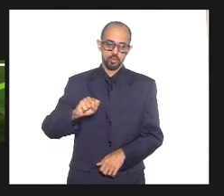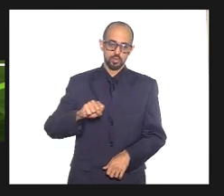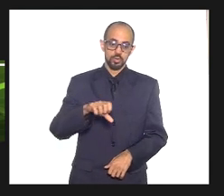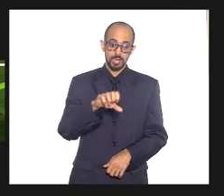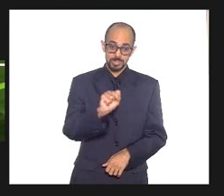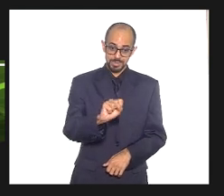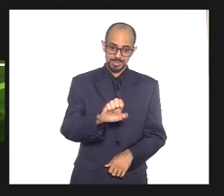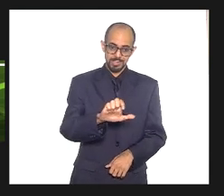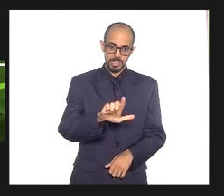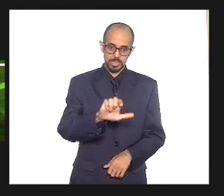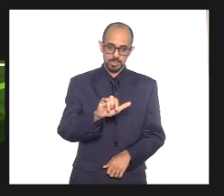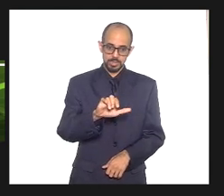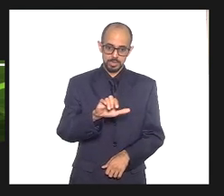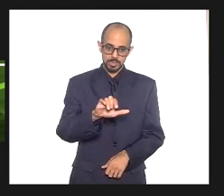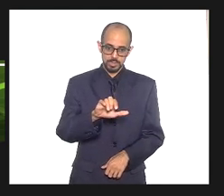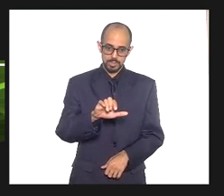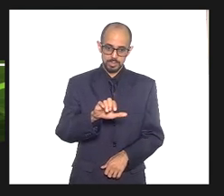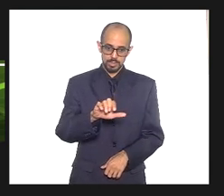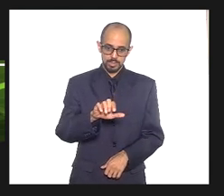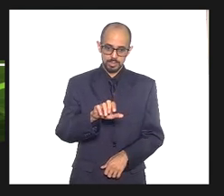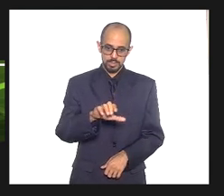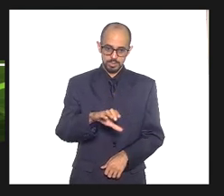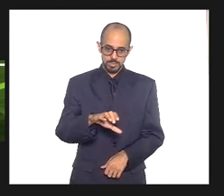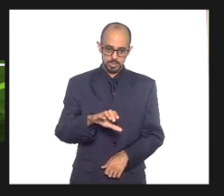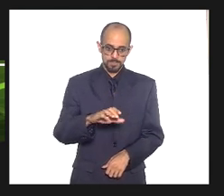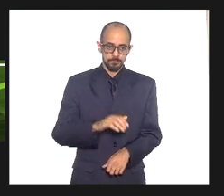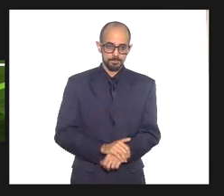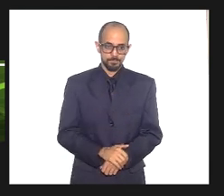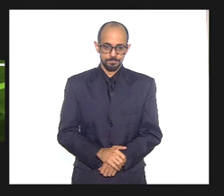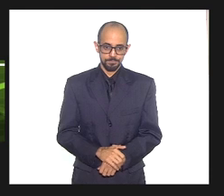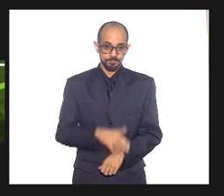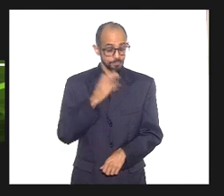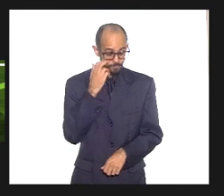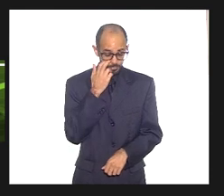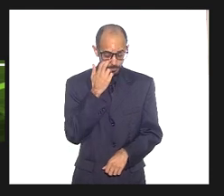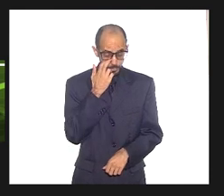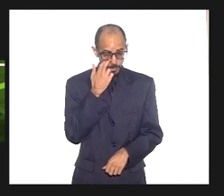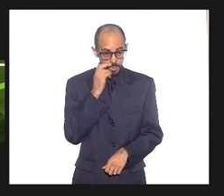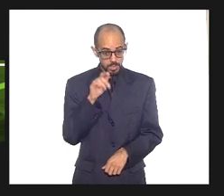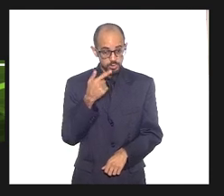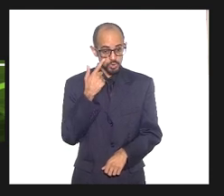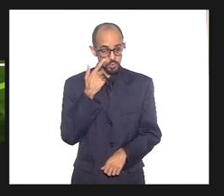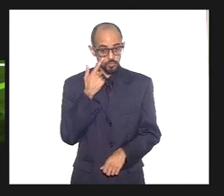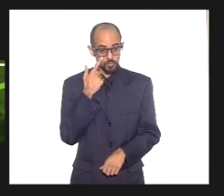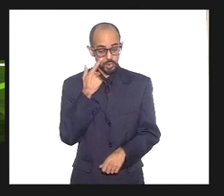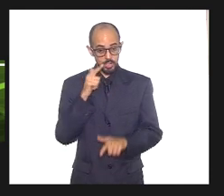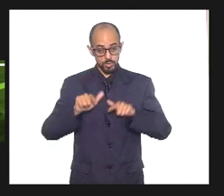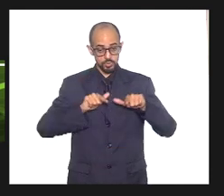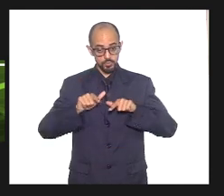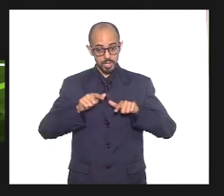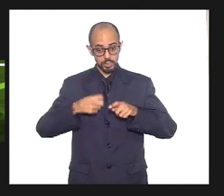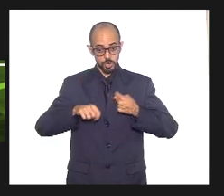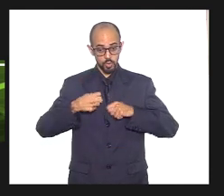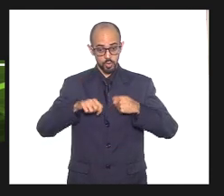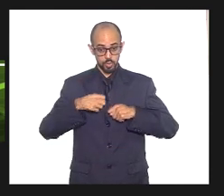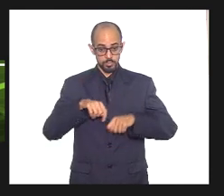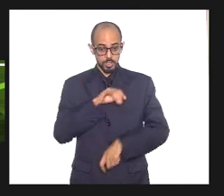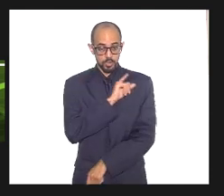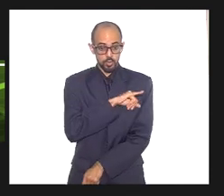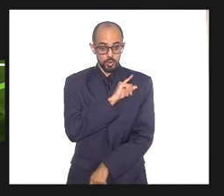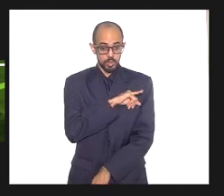Focus. Aí a gente, vendo o índice de atividade econômica, o Rio de